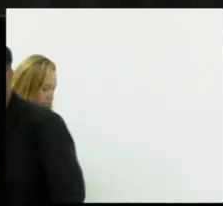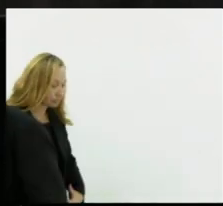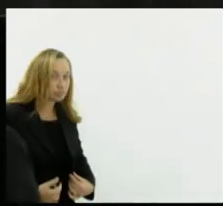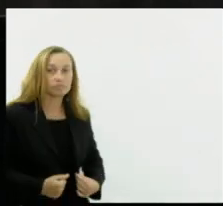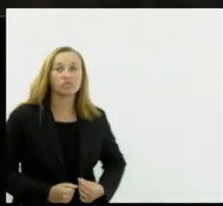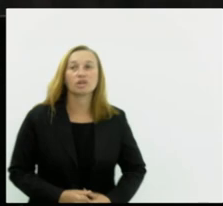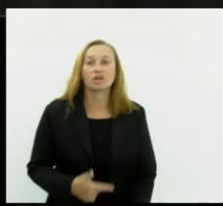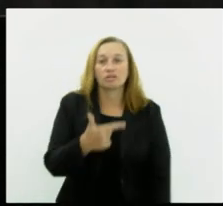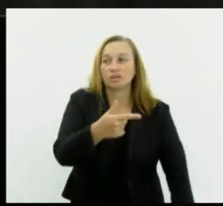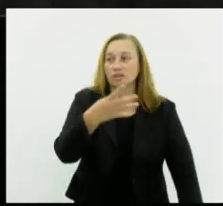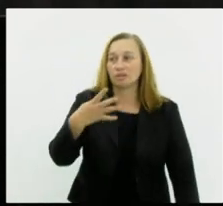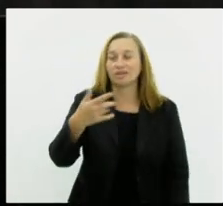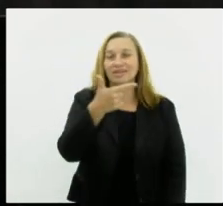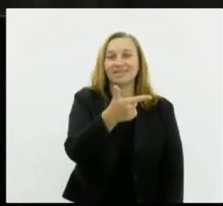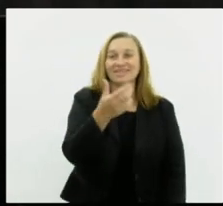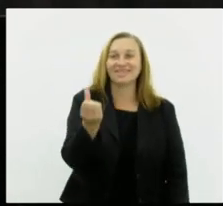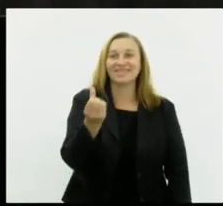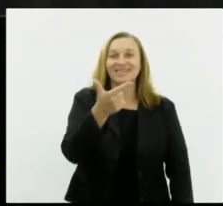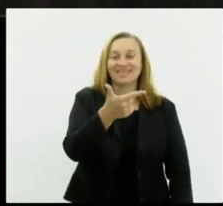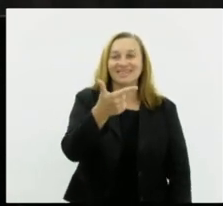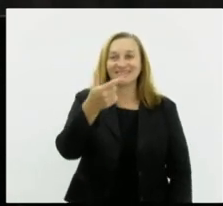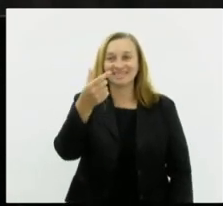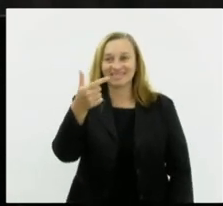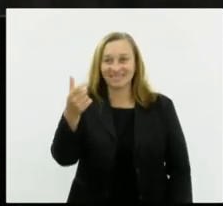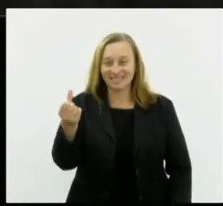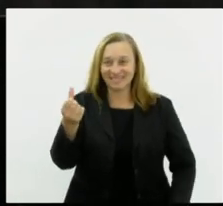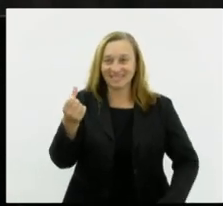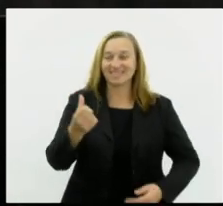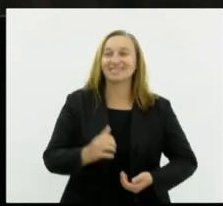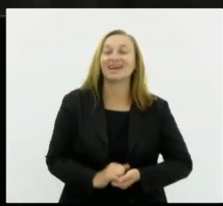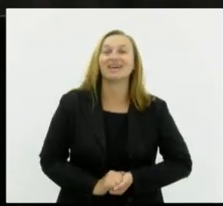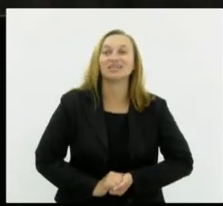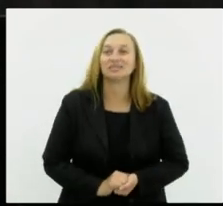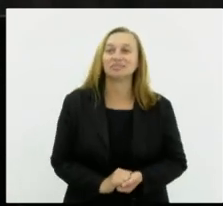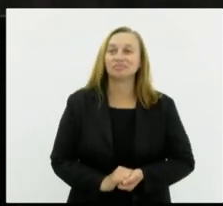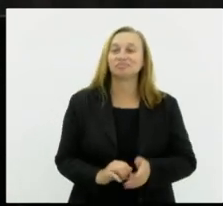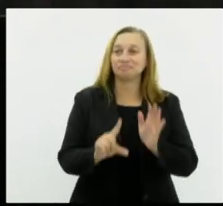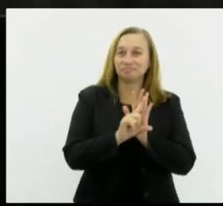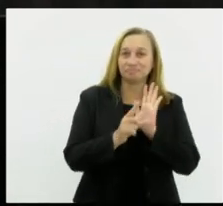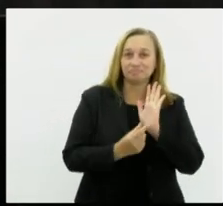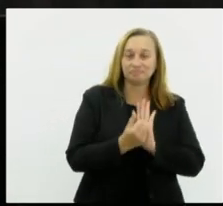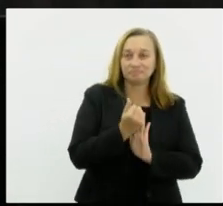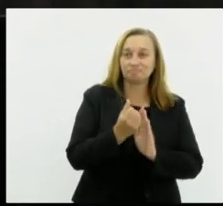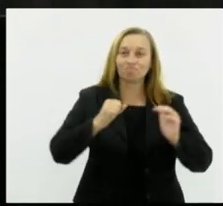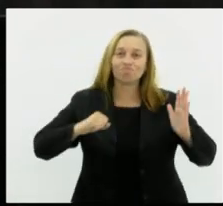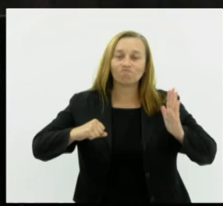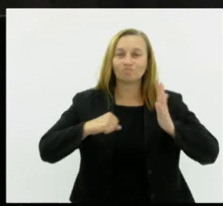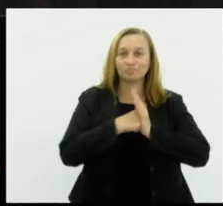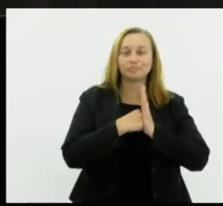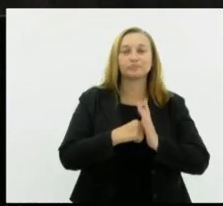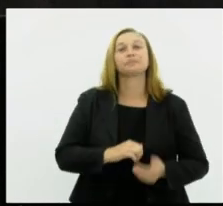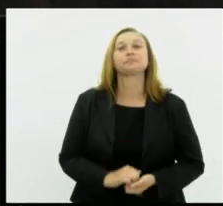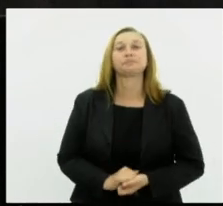25, 26, então estava previsto na LDO, e esse impacto